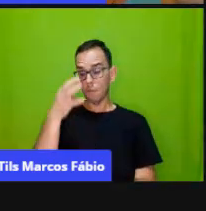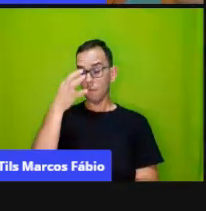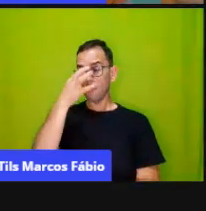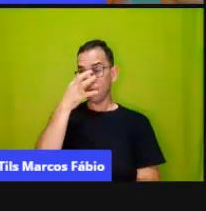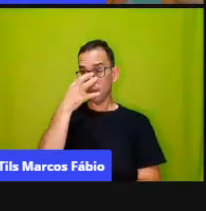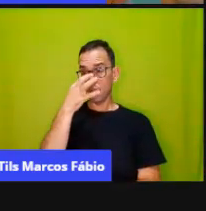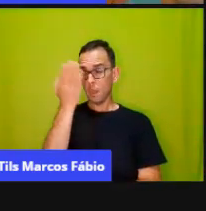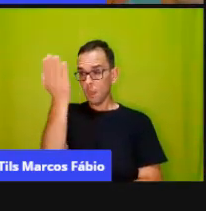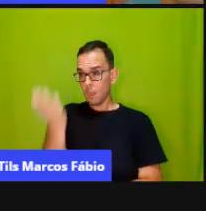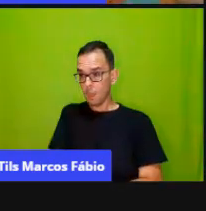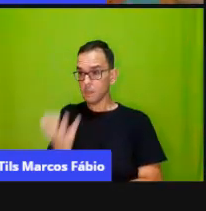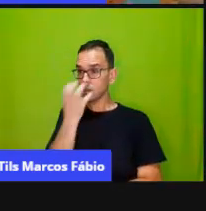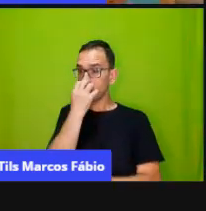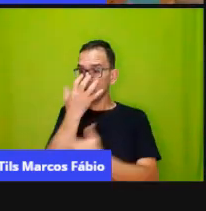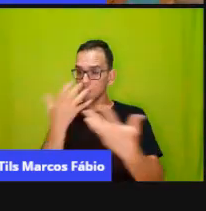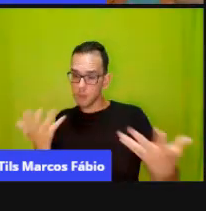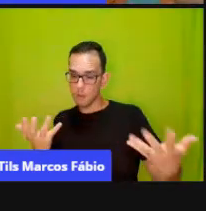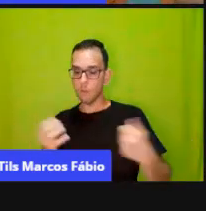animal